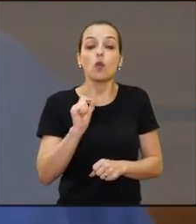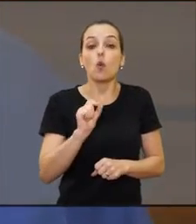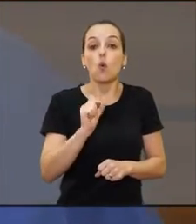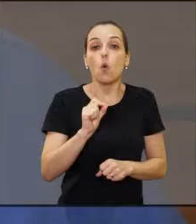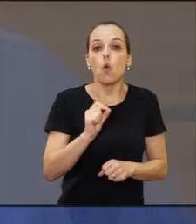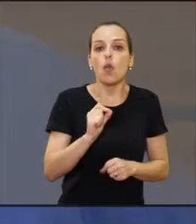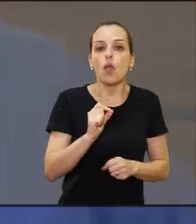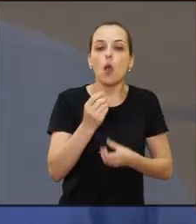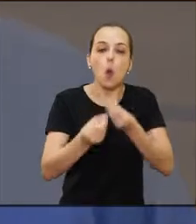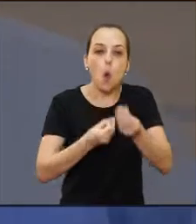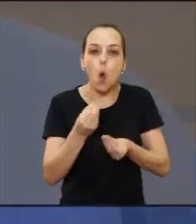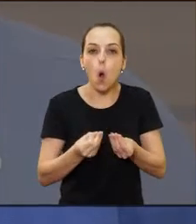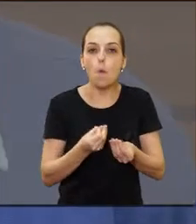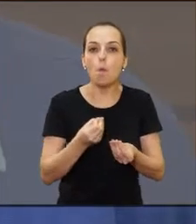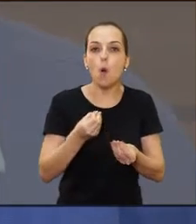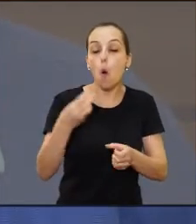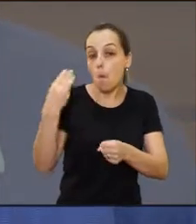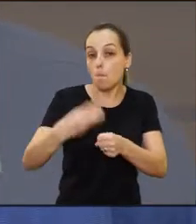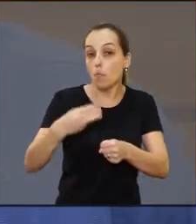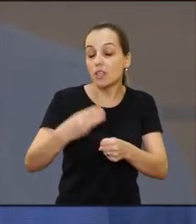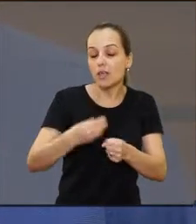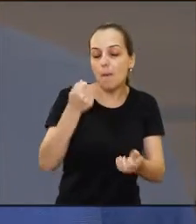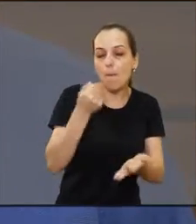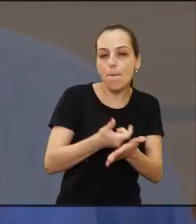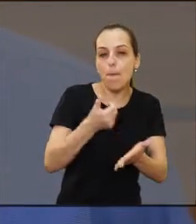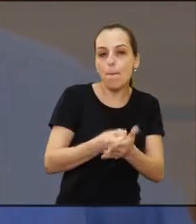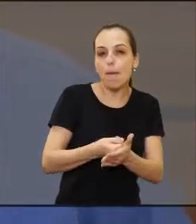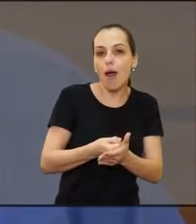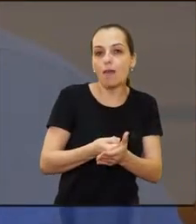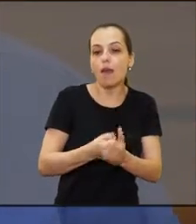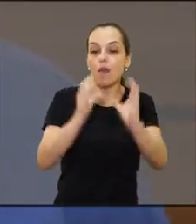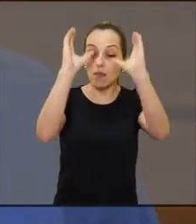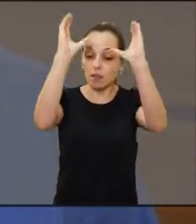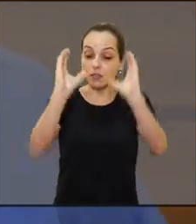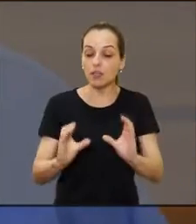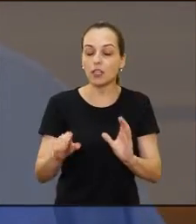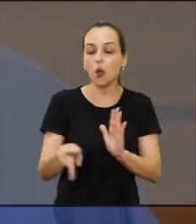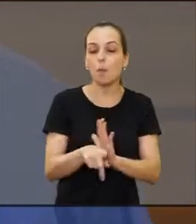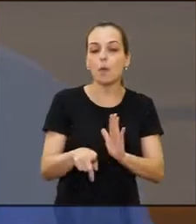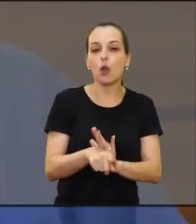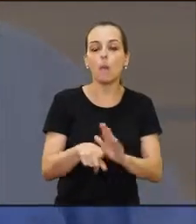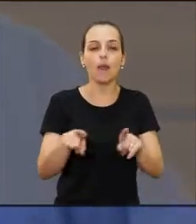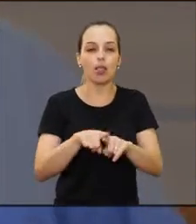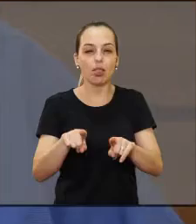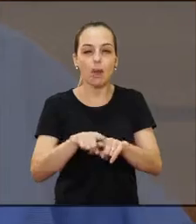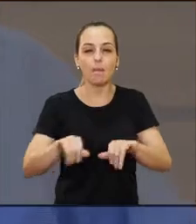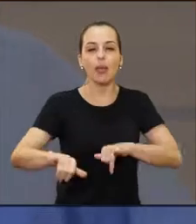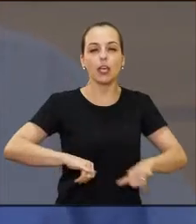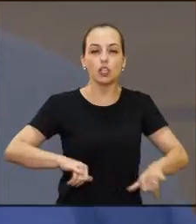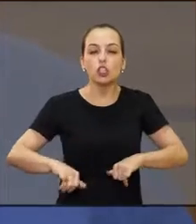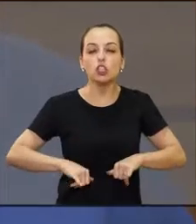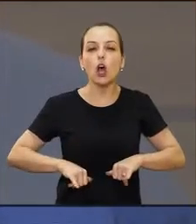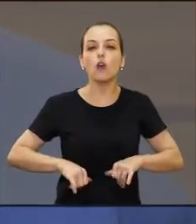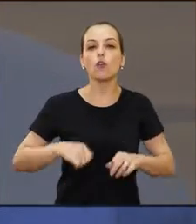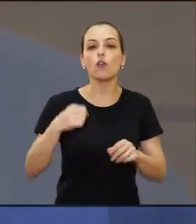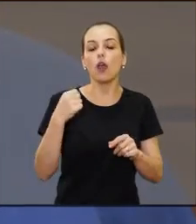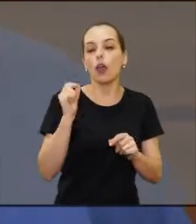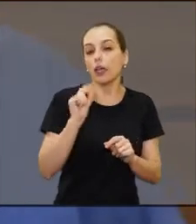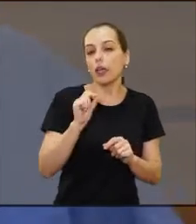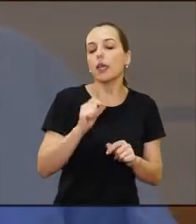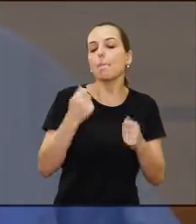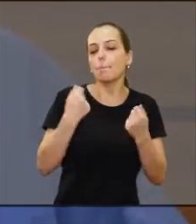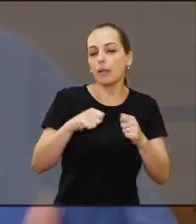Isso, aonde a conta, quem paga é o município e aonde o cidadão mora, que é no município, o estado é uma ficção